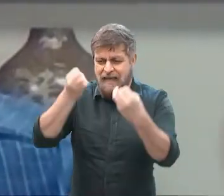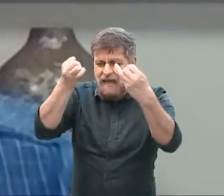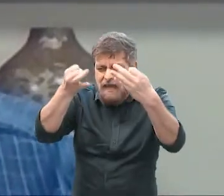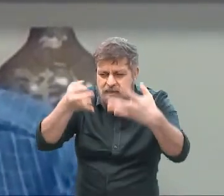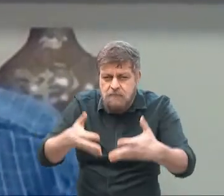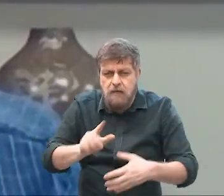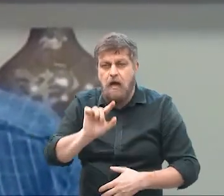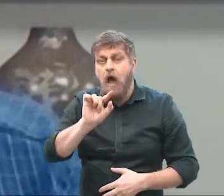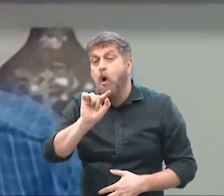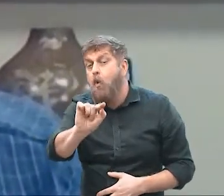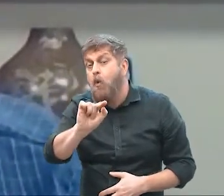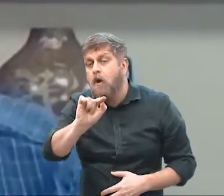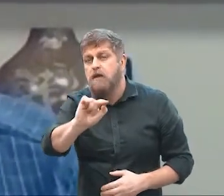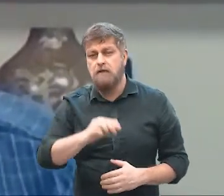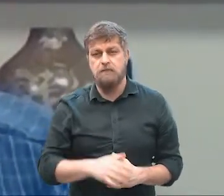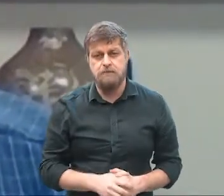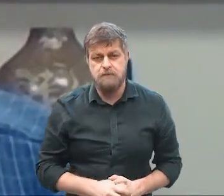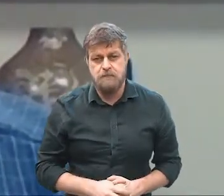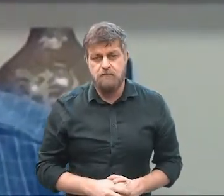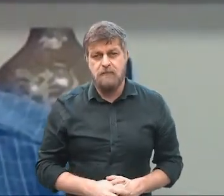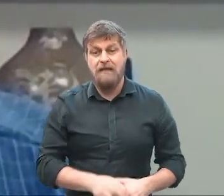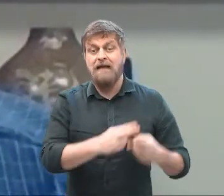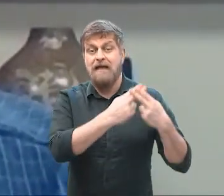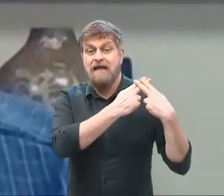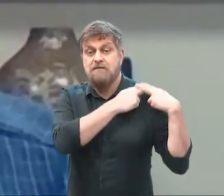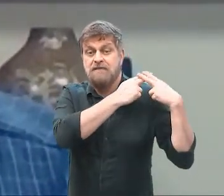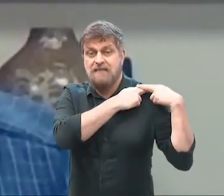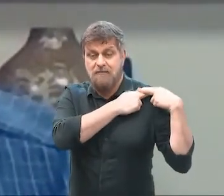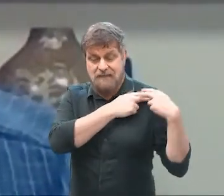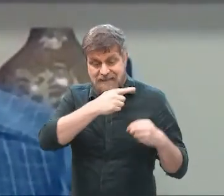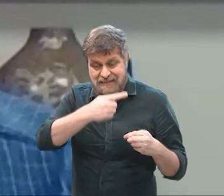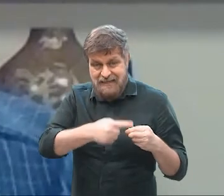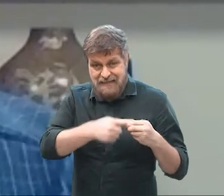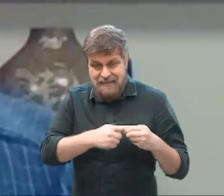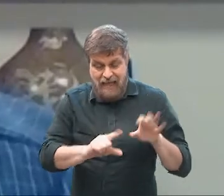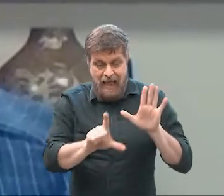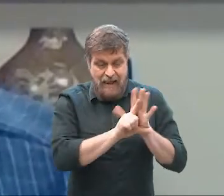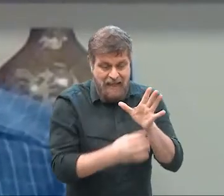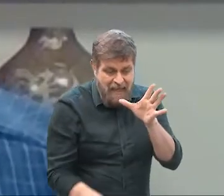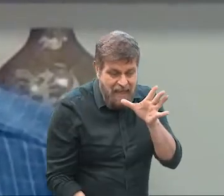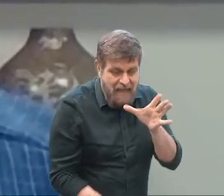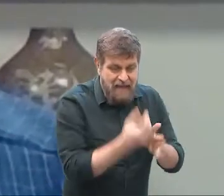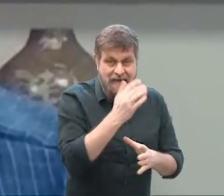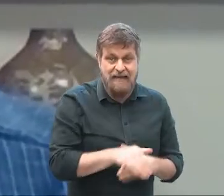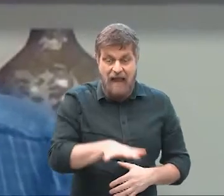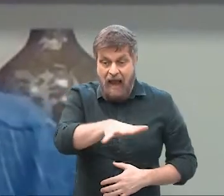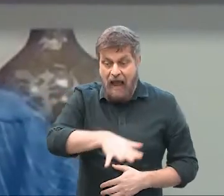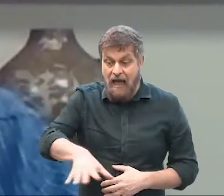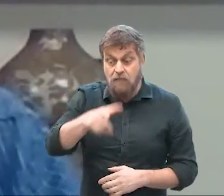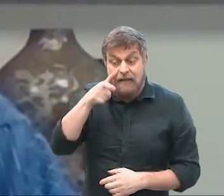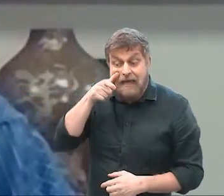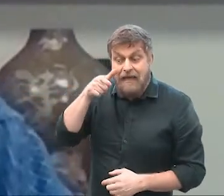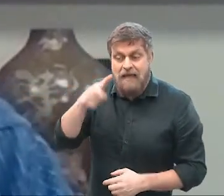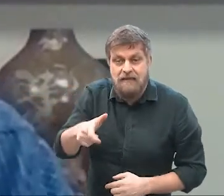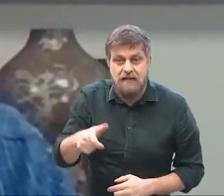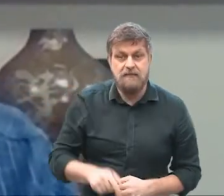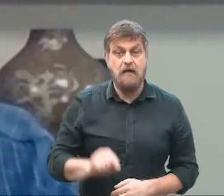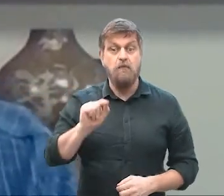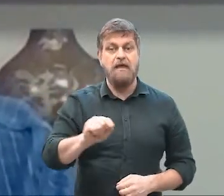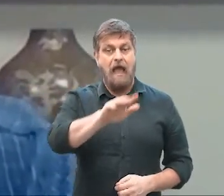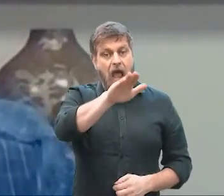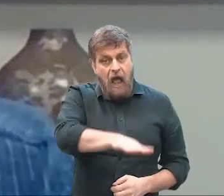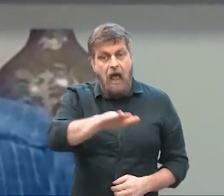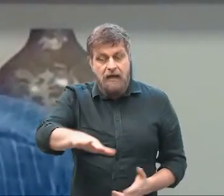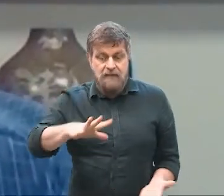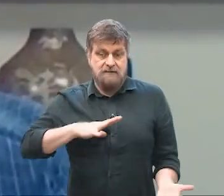explicativo, e ele fala o seguinte, compete ao município legislar sobre assuntos de interesse local, e as crianças em